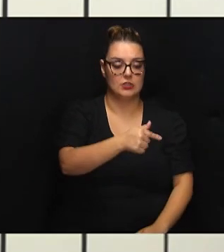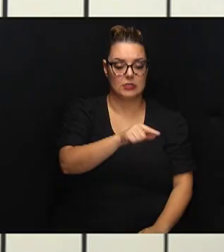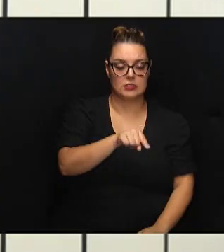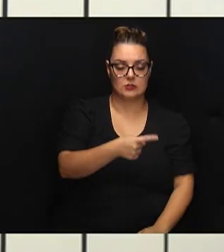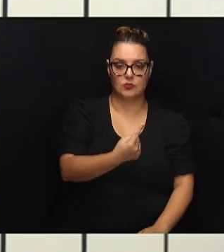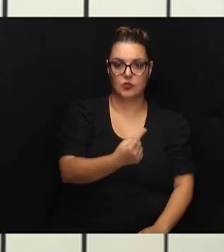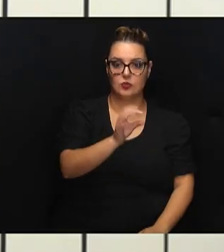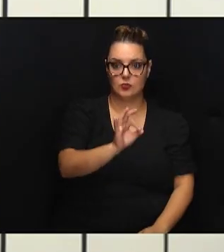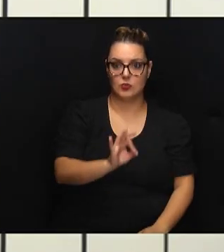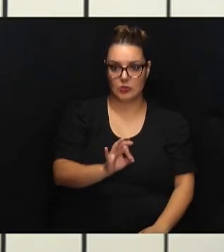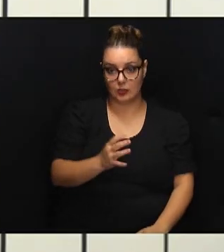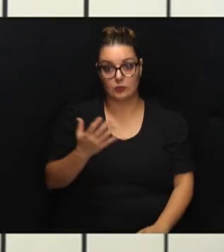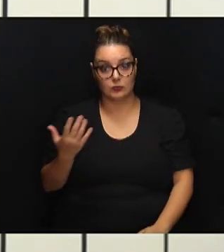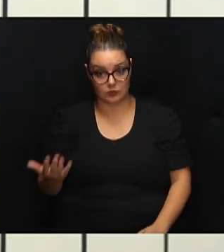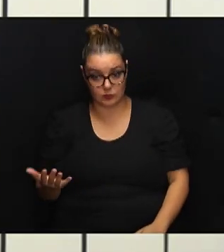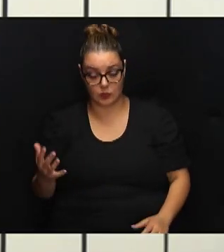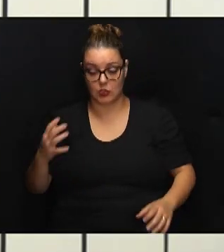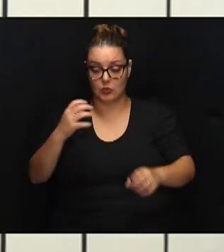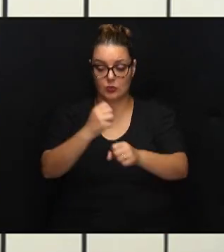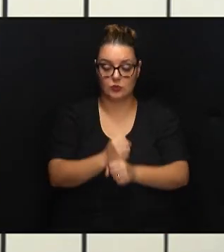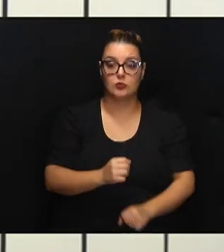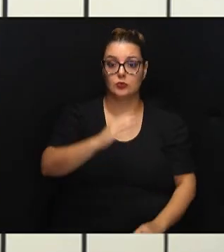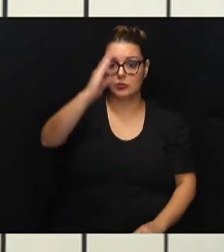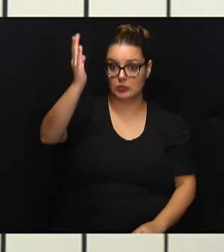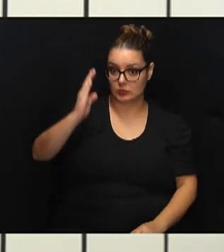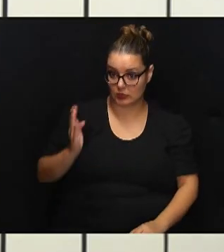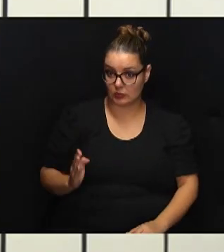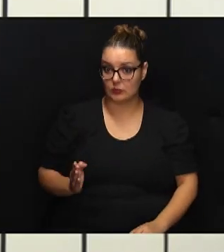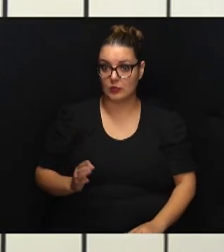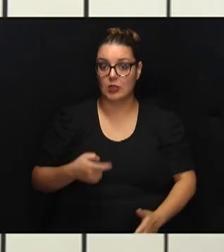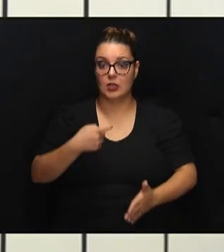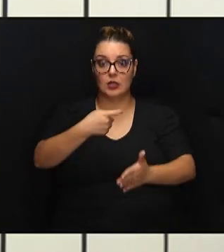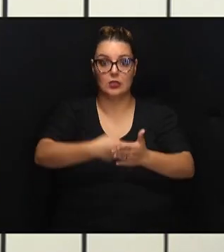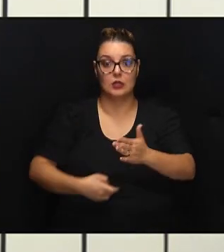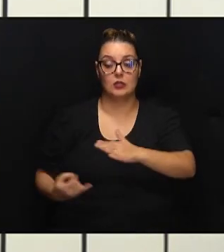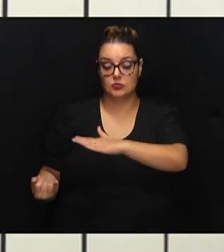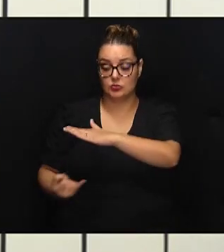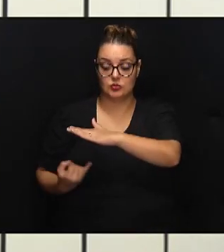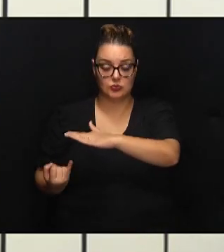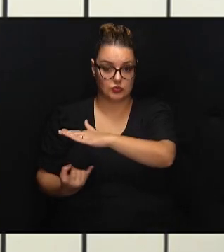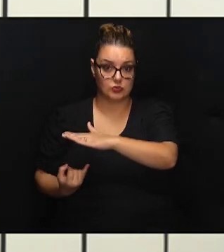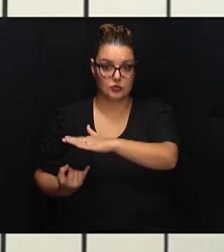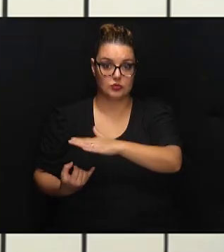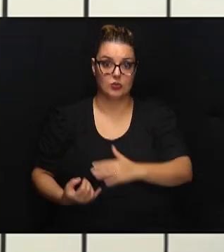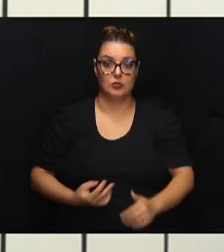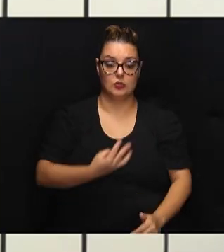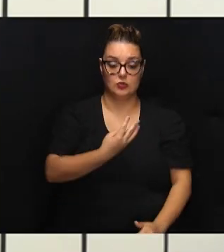37,1% entre as mulheres. No total do Brasil, a taxa de informalidade foi de